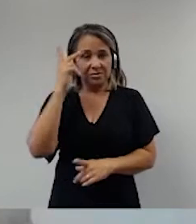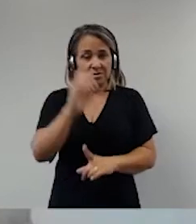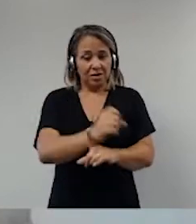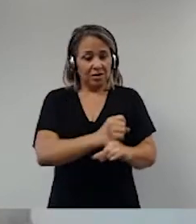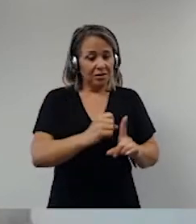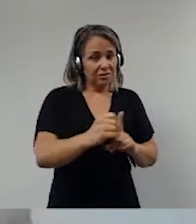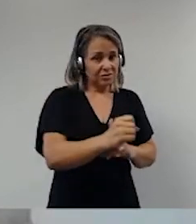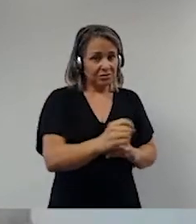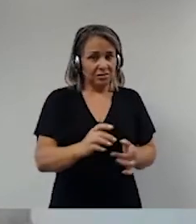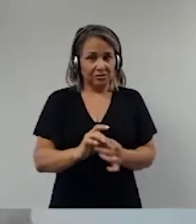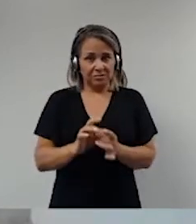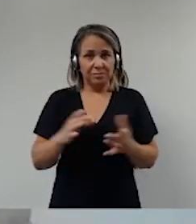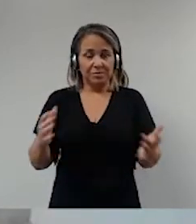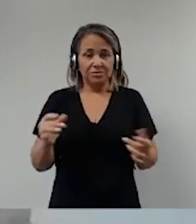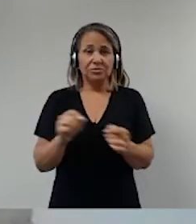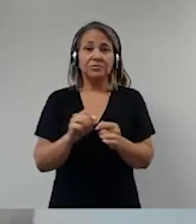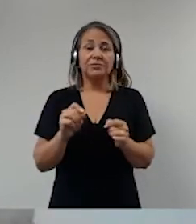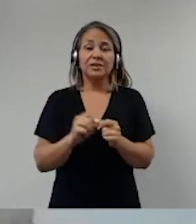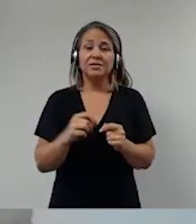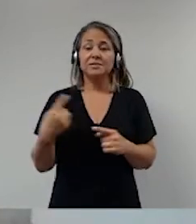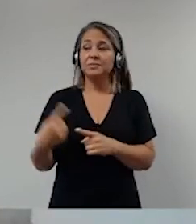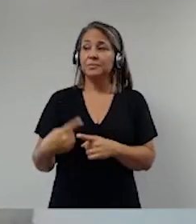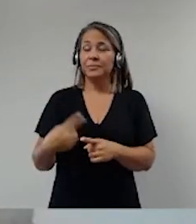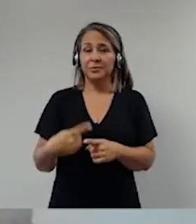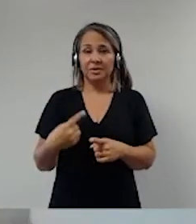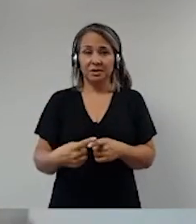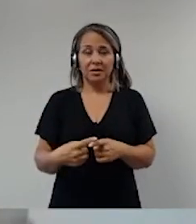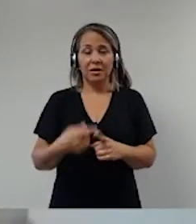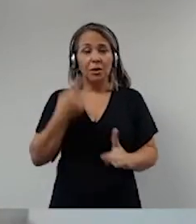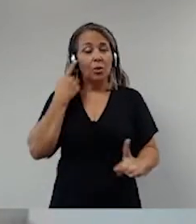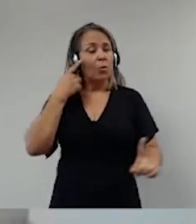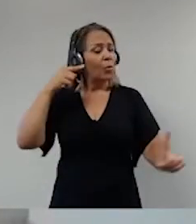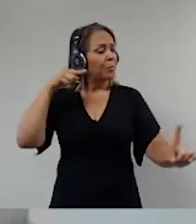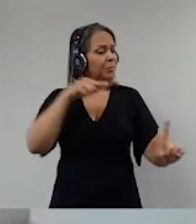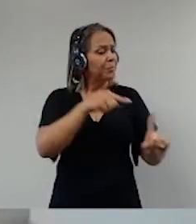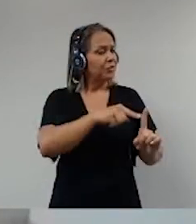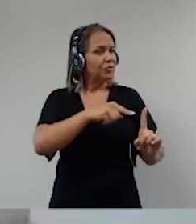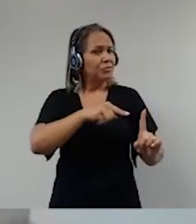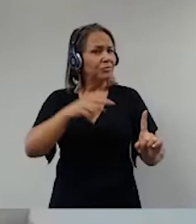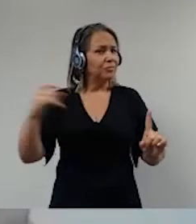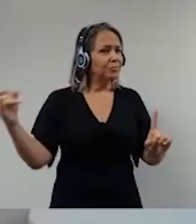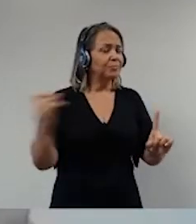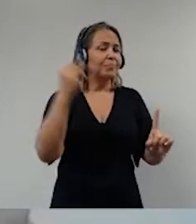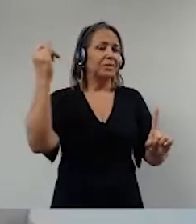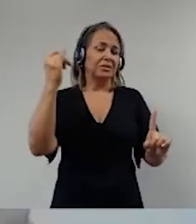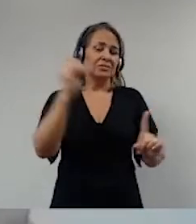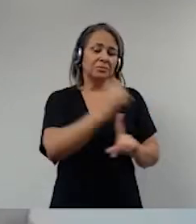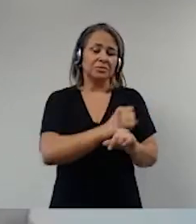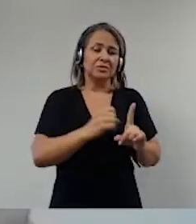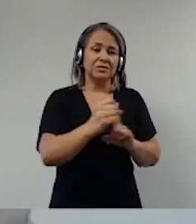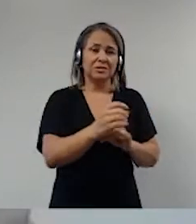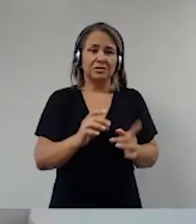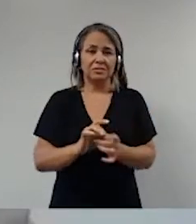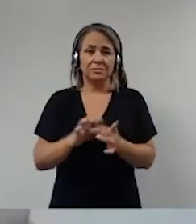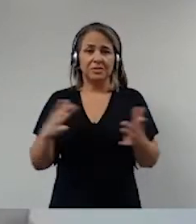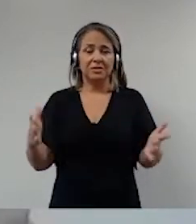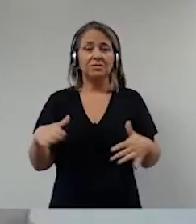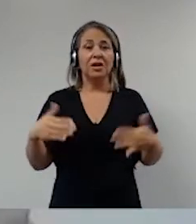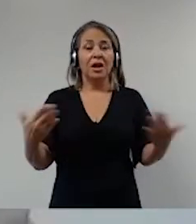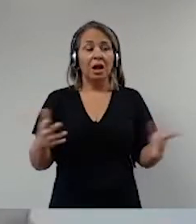sociedades democráticas fazem isso porque o objetivo fundamental de uma sociedade democrática é